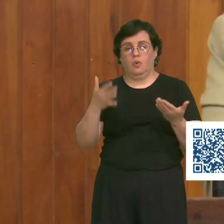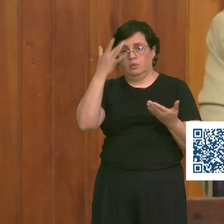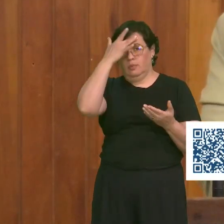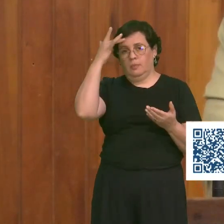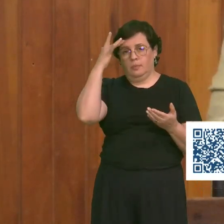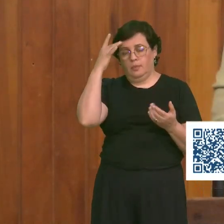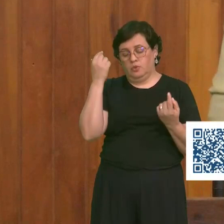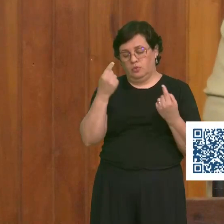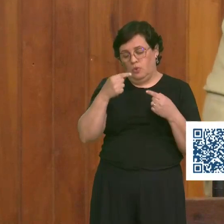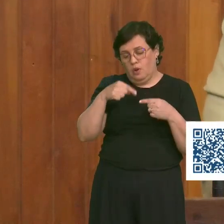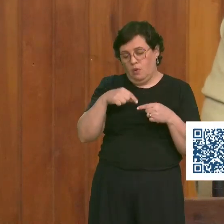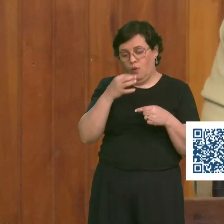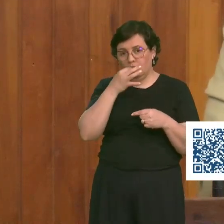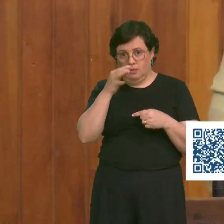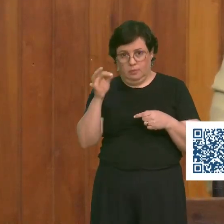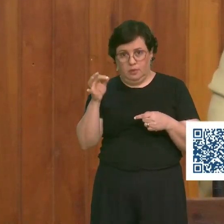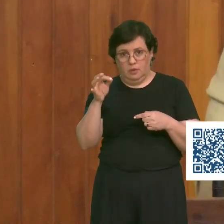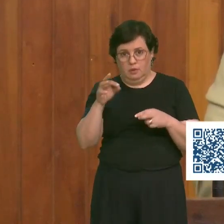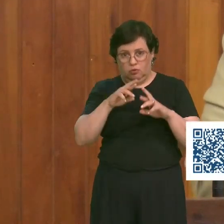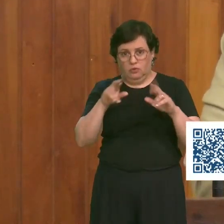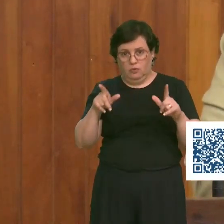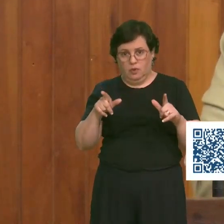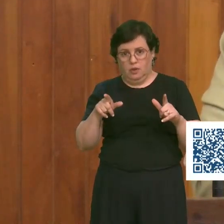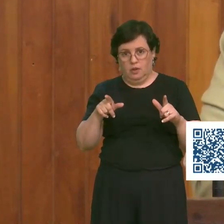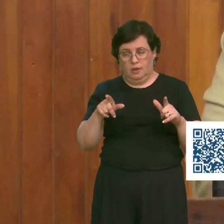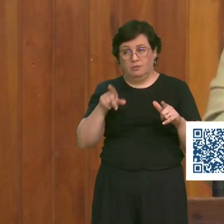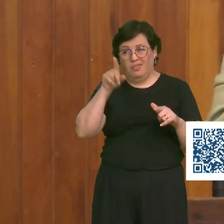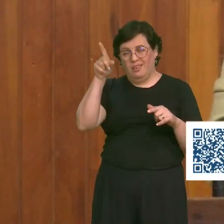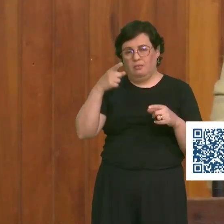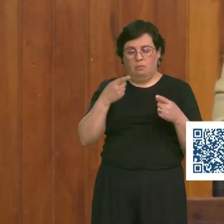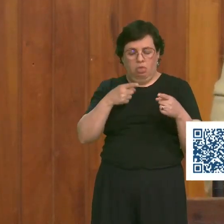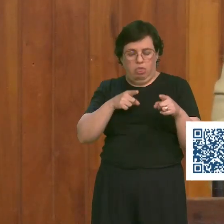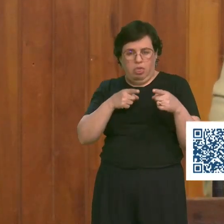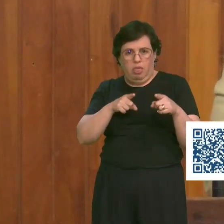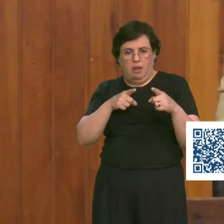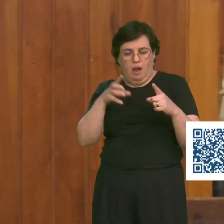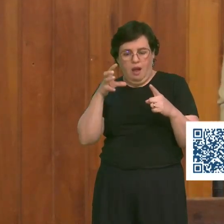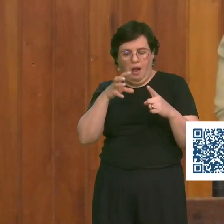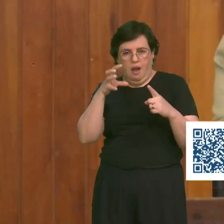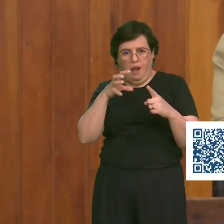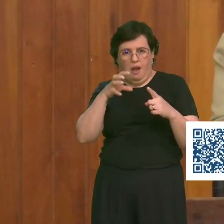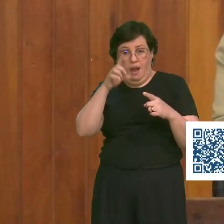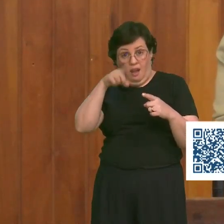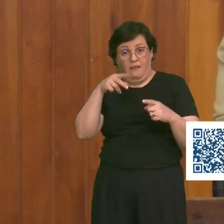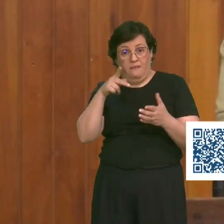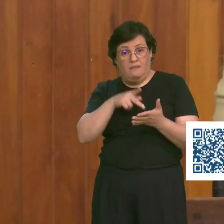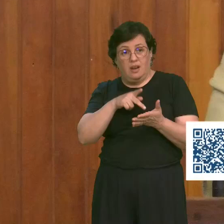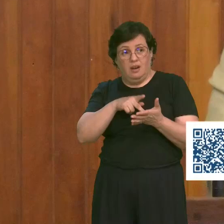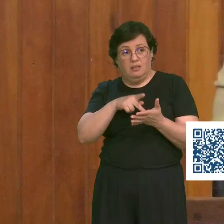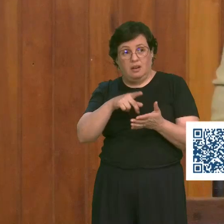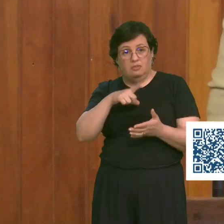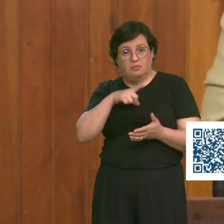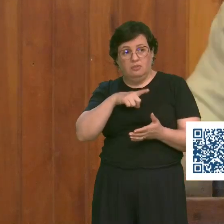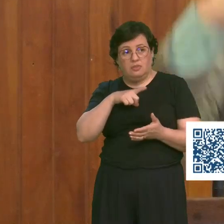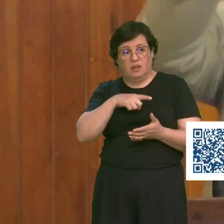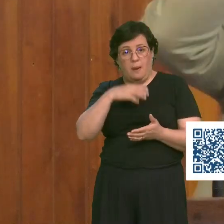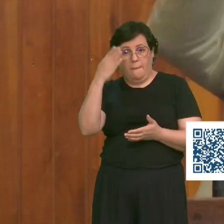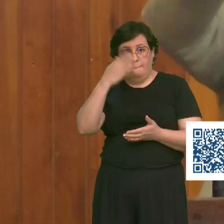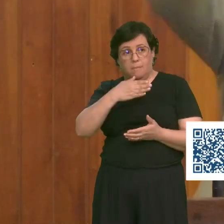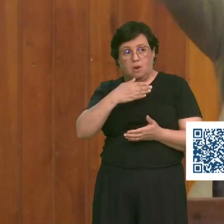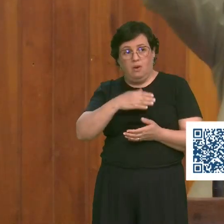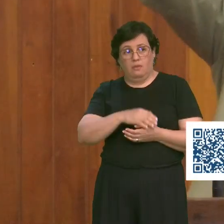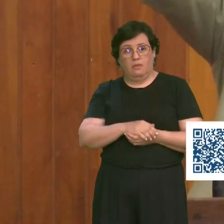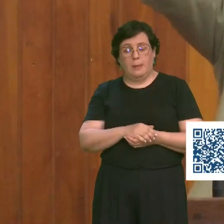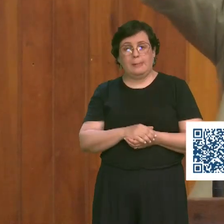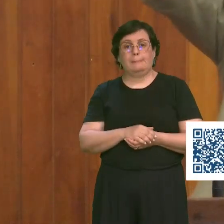que ameaçam que nós sabemos e a verdade é a mais pura verdade estou dizendo tem uma prova viva que eu tenho até medo de falar